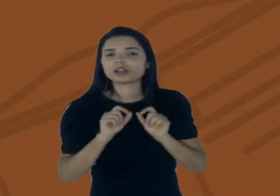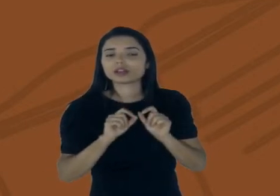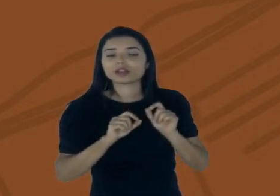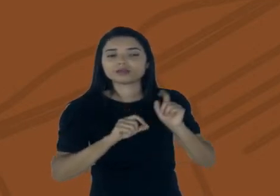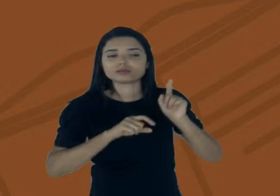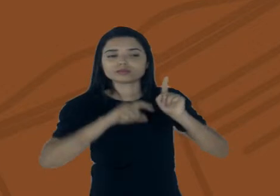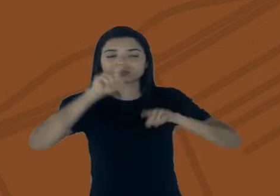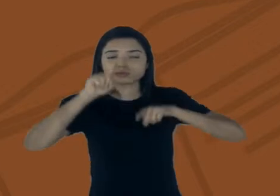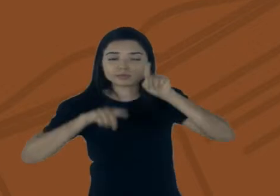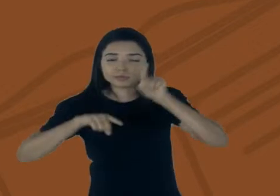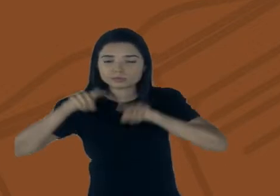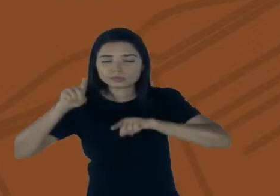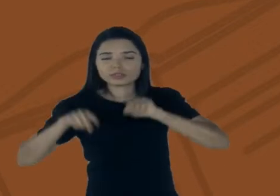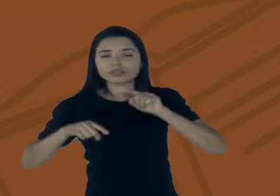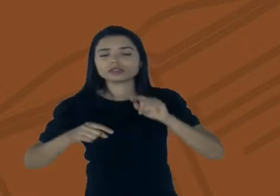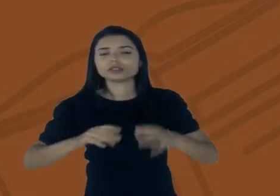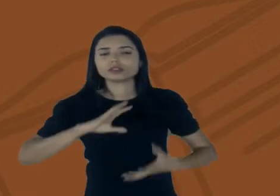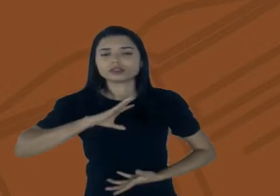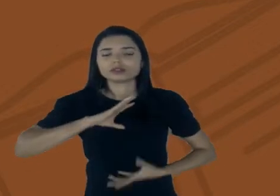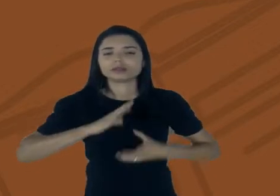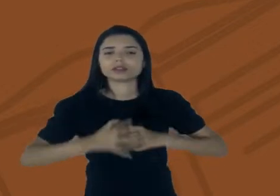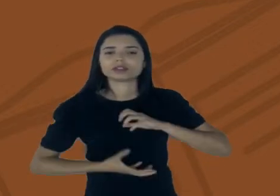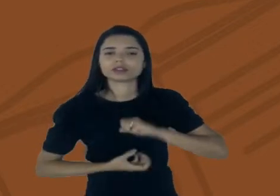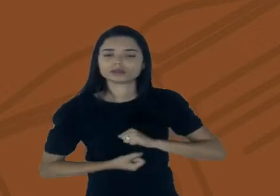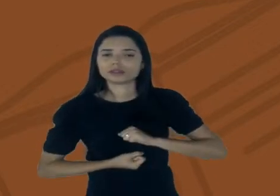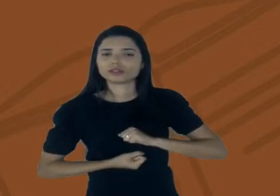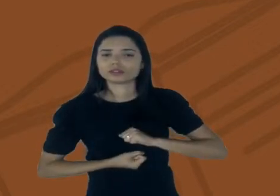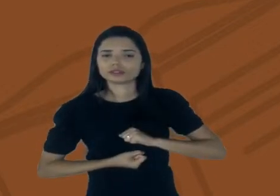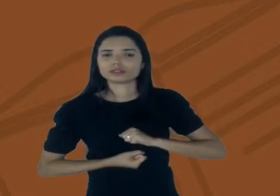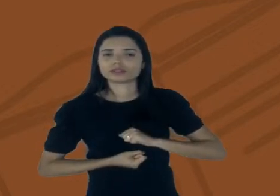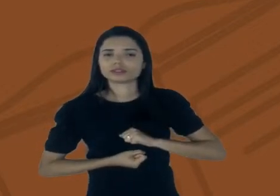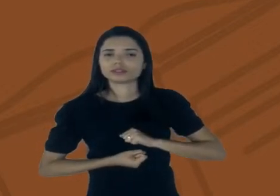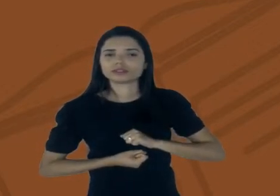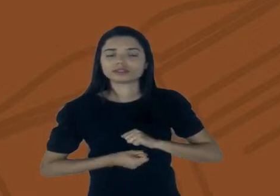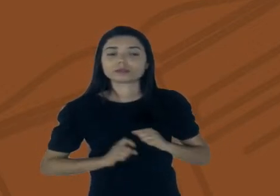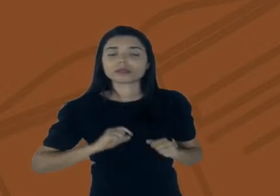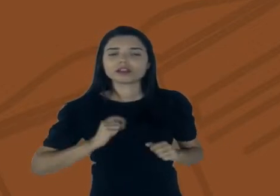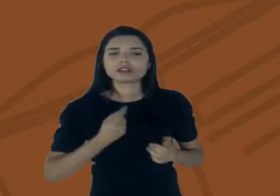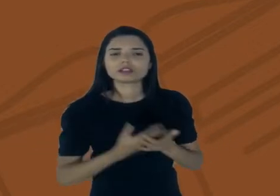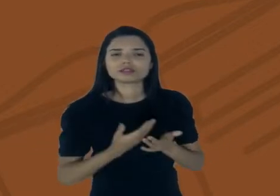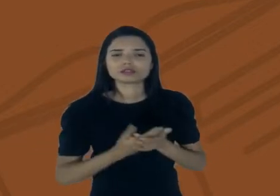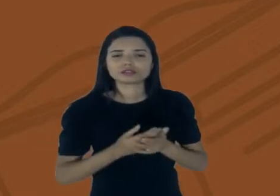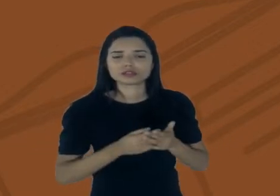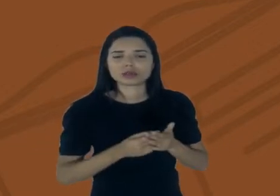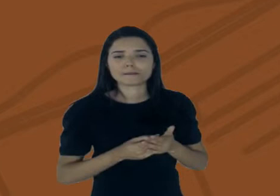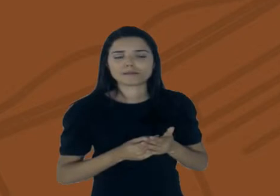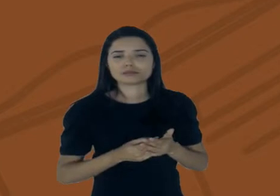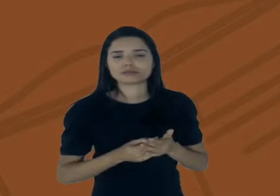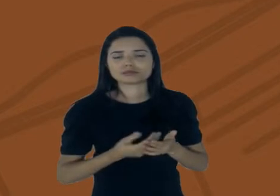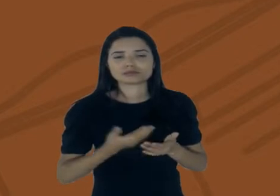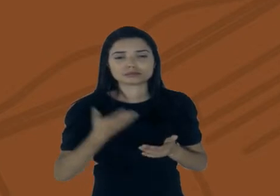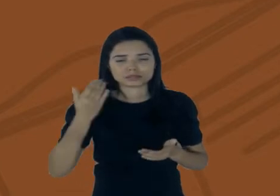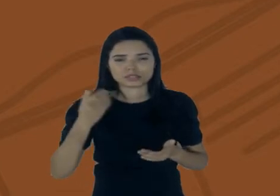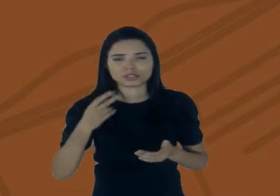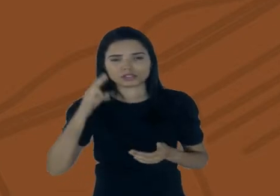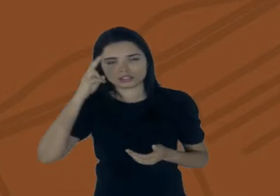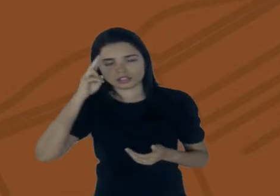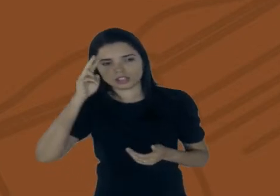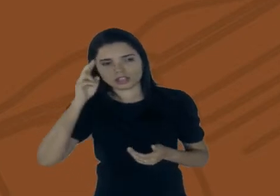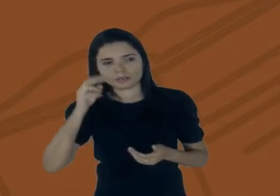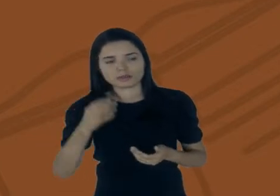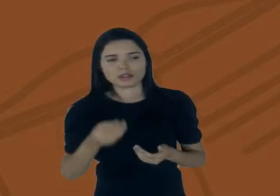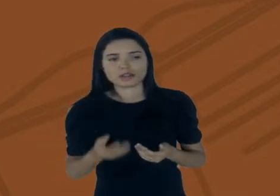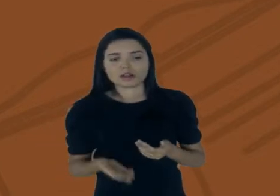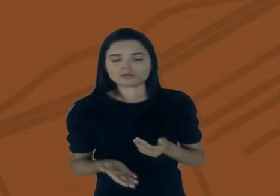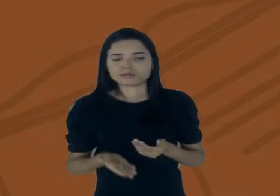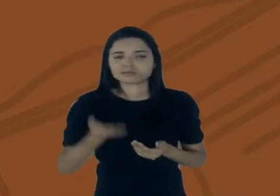taxa metabólica, então também se altera, como a gente viu na aula passada, se aumenta também os níveis de diabetes, se aumenta também os níveis